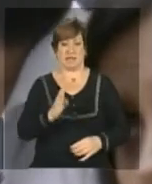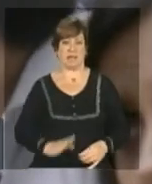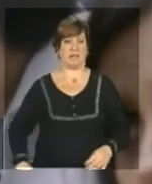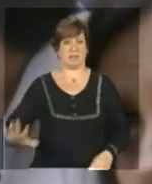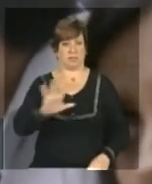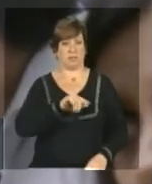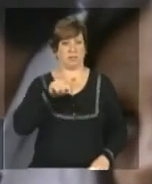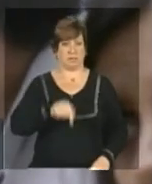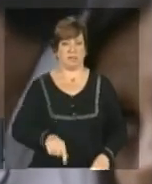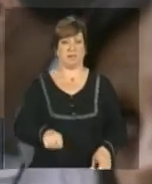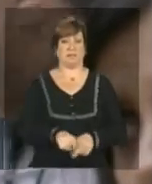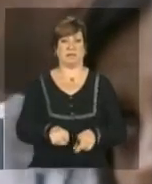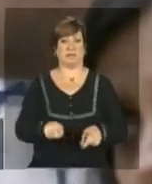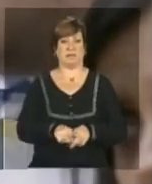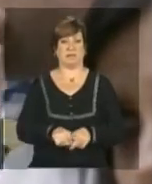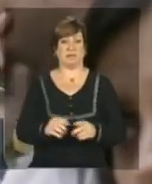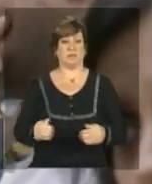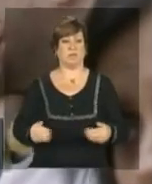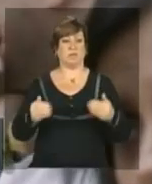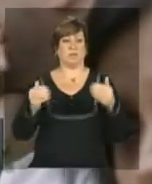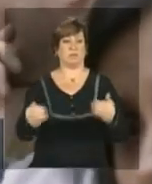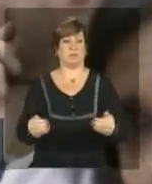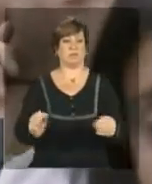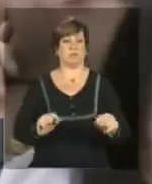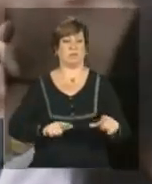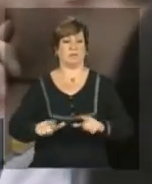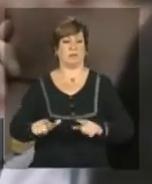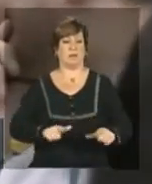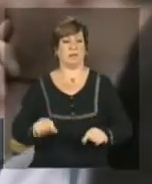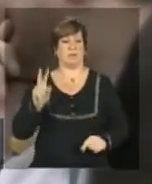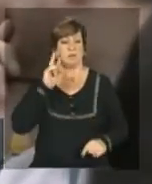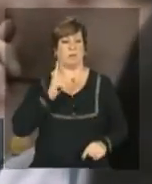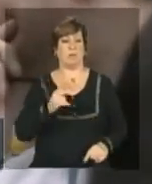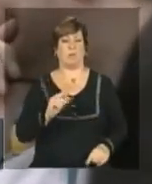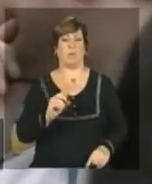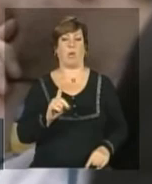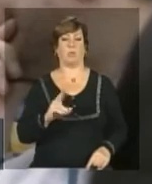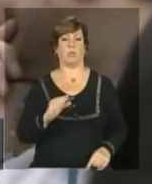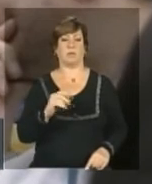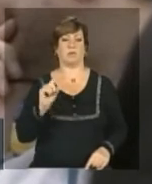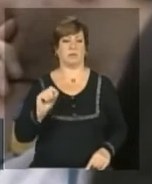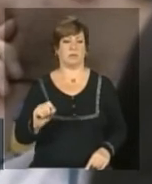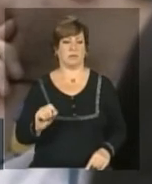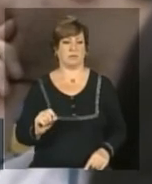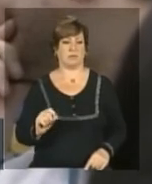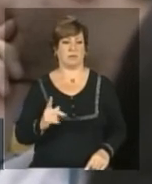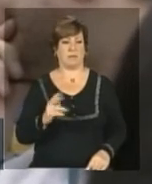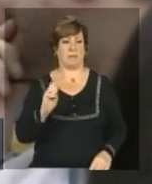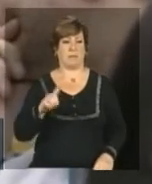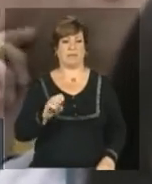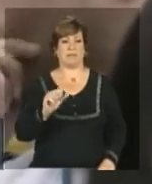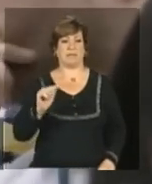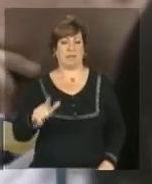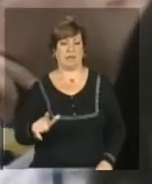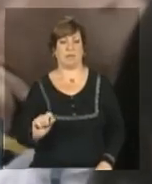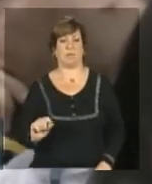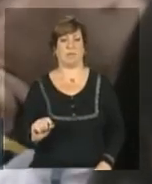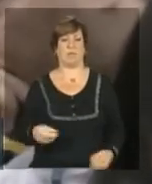o afreitado em termos de plataformas de produção. Eu penso, talvez, fora do pré-sal, uma maneira